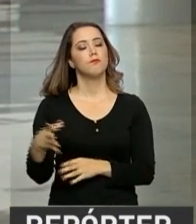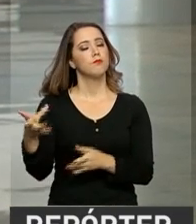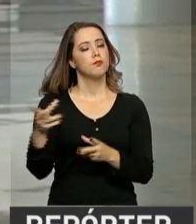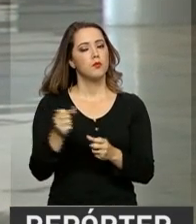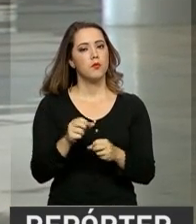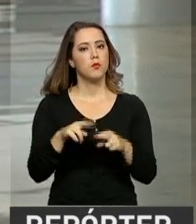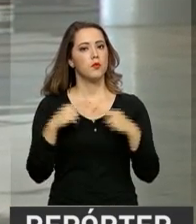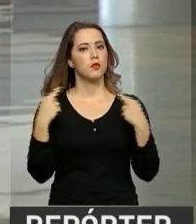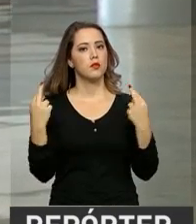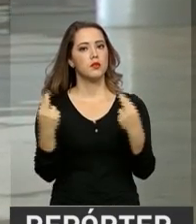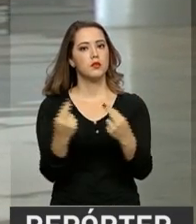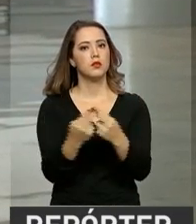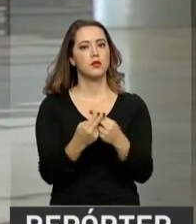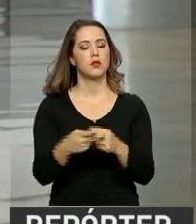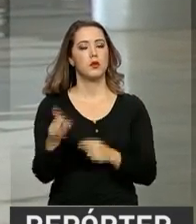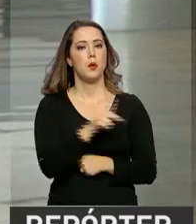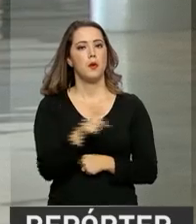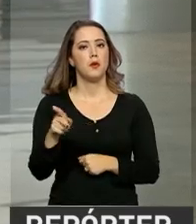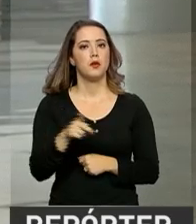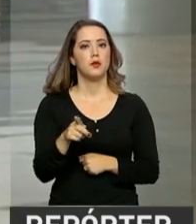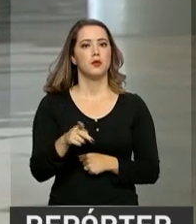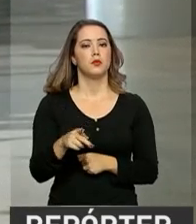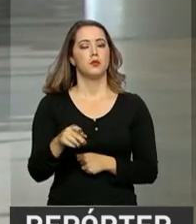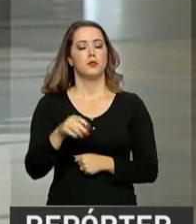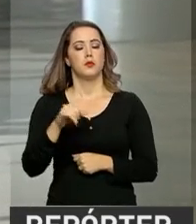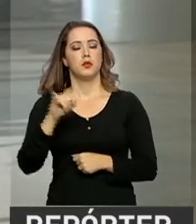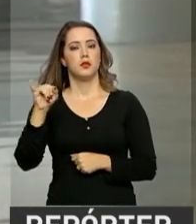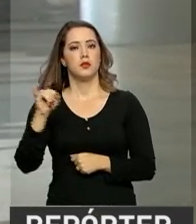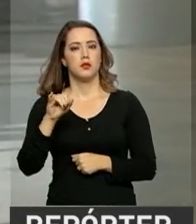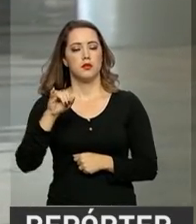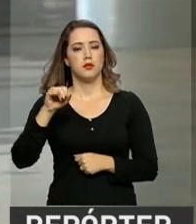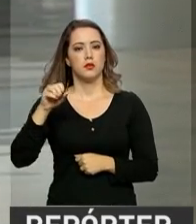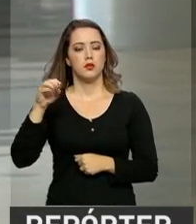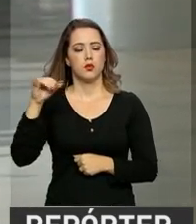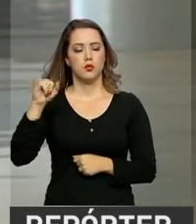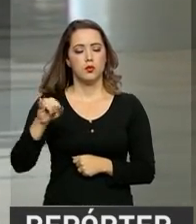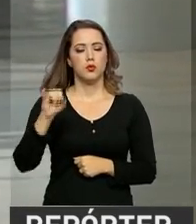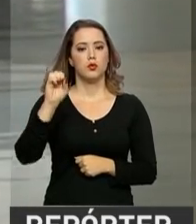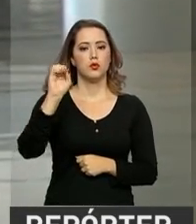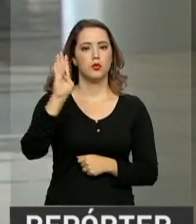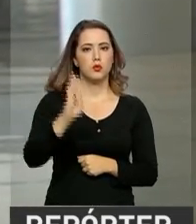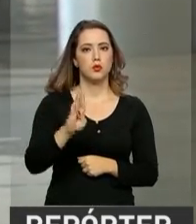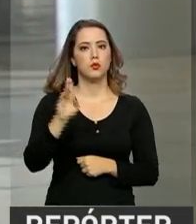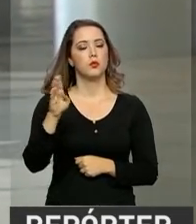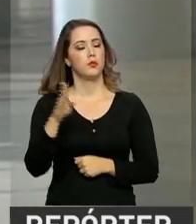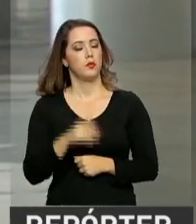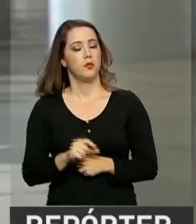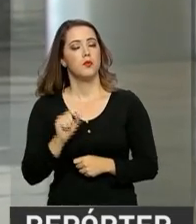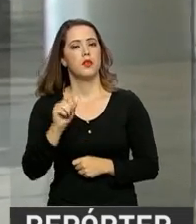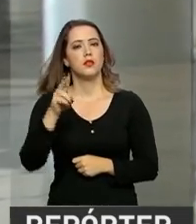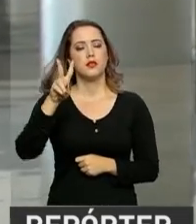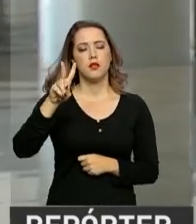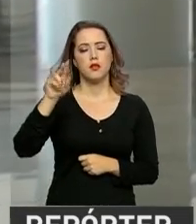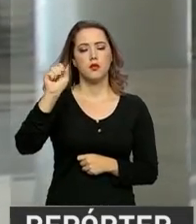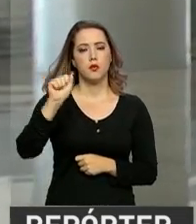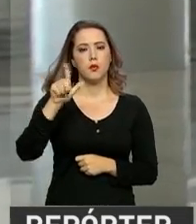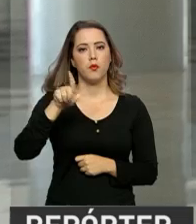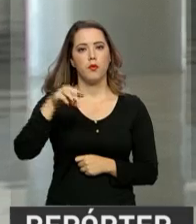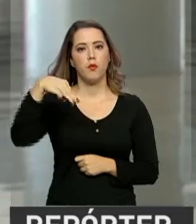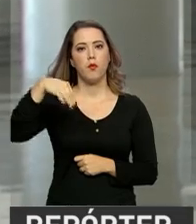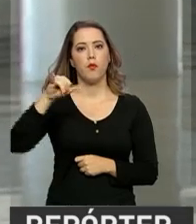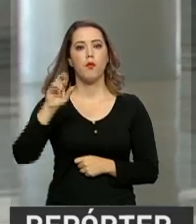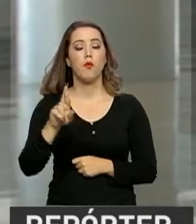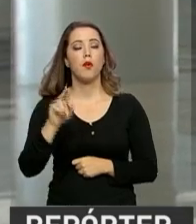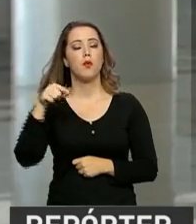Presidente do Instituto Brasileiro de Direito Administrativo Valmir Pontes Filho aqui no Palácio do Planalto depois na sequência às